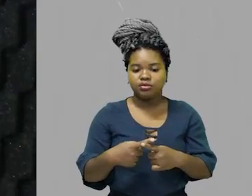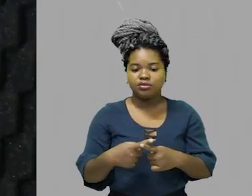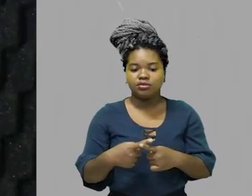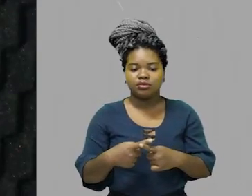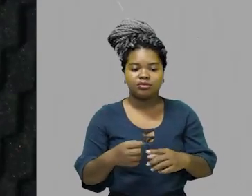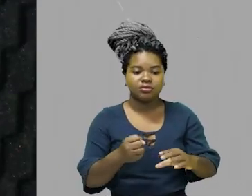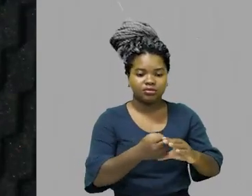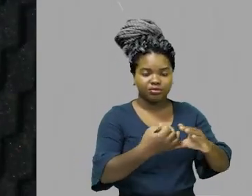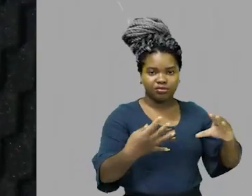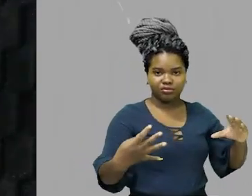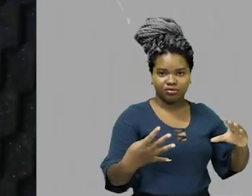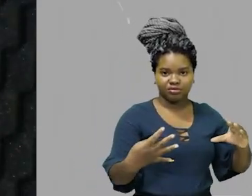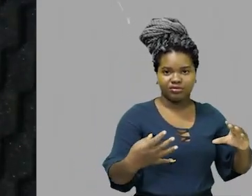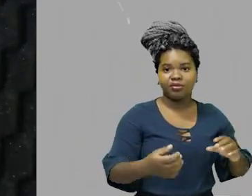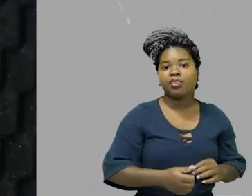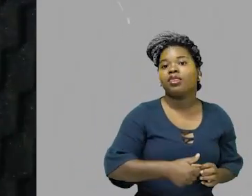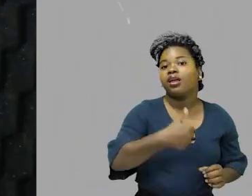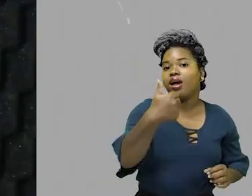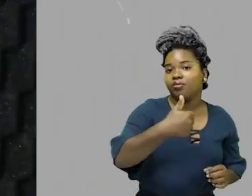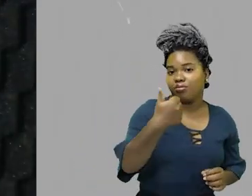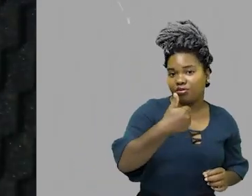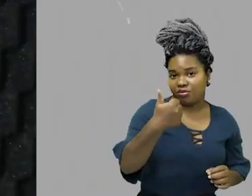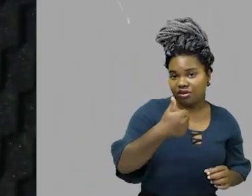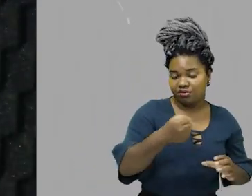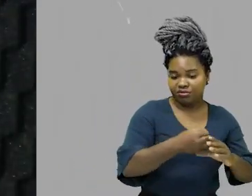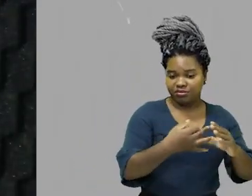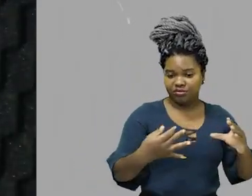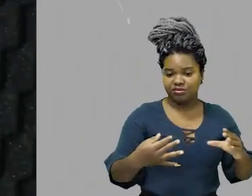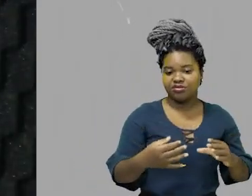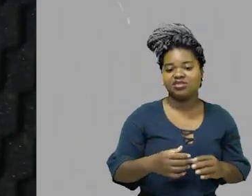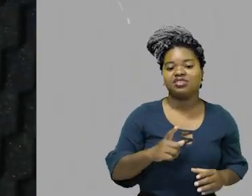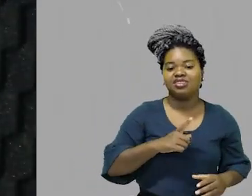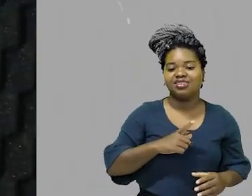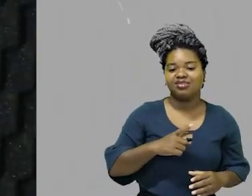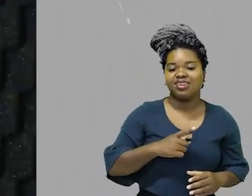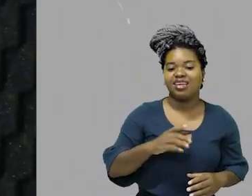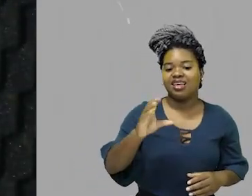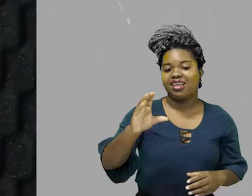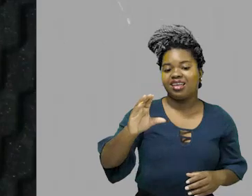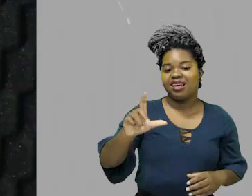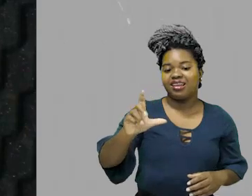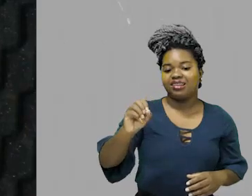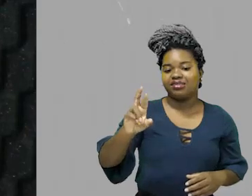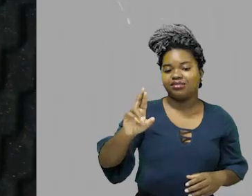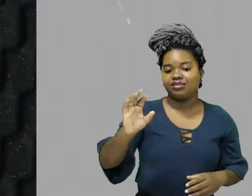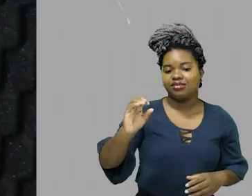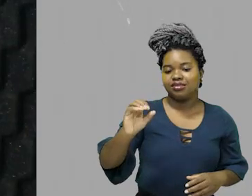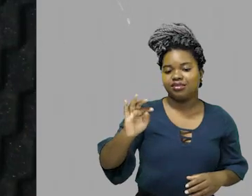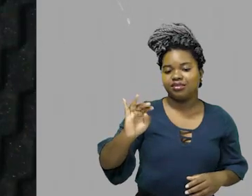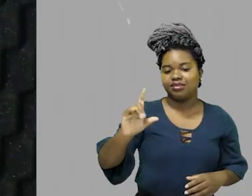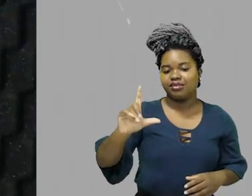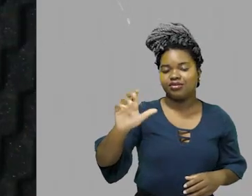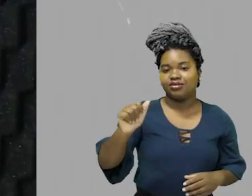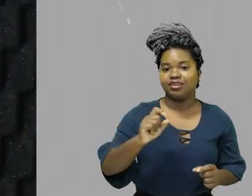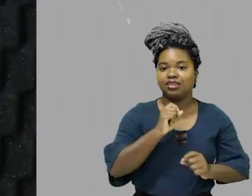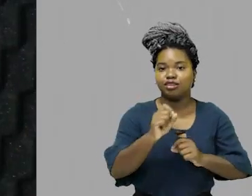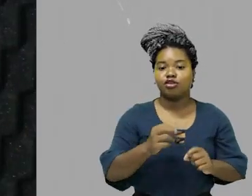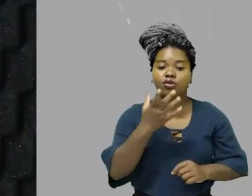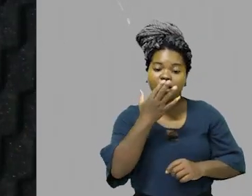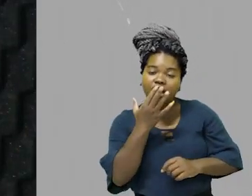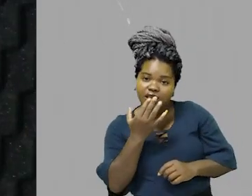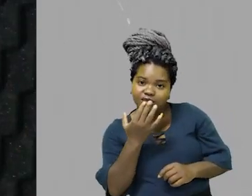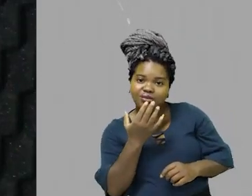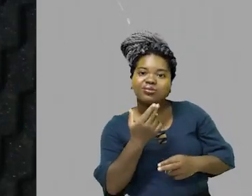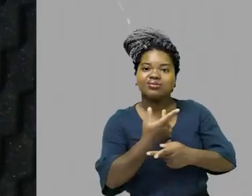relação à presença de clorofila, né, que é o pigmento que ajuda a esses organismos a